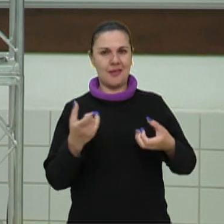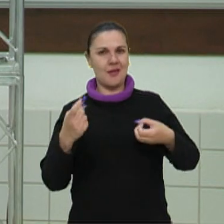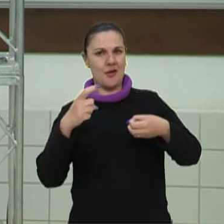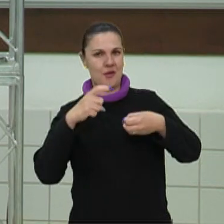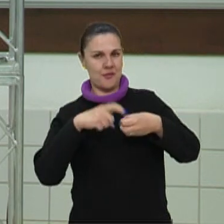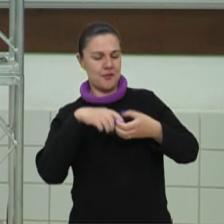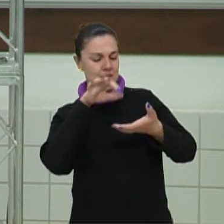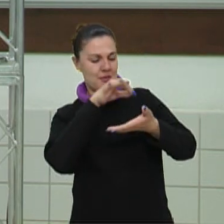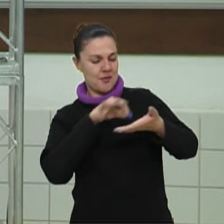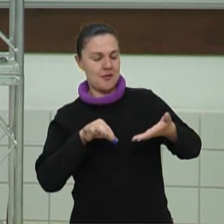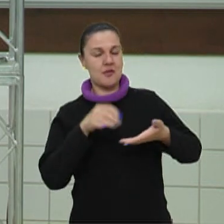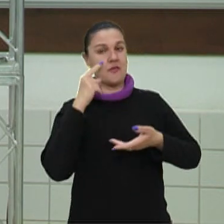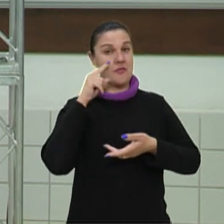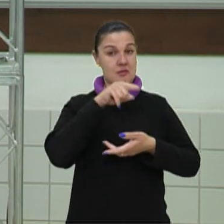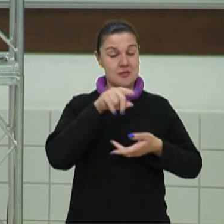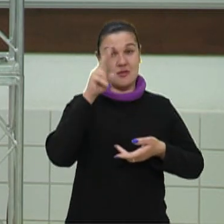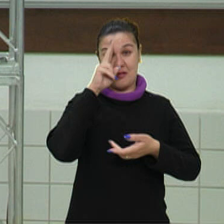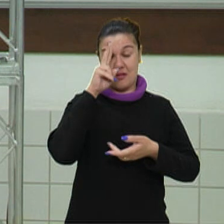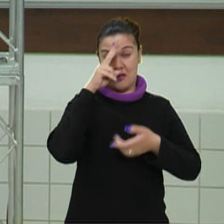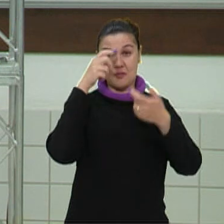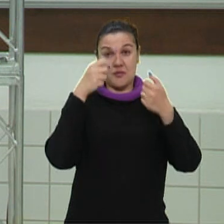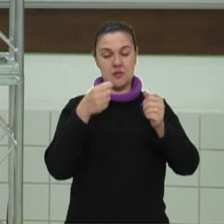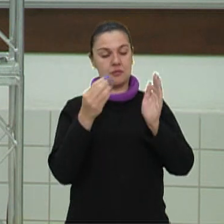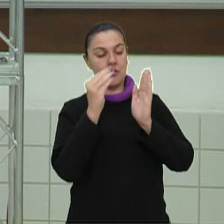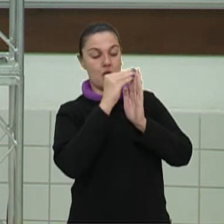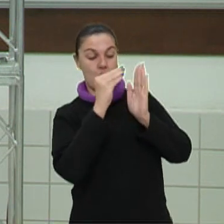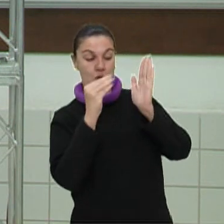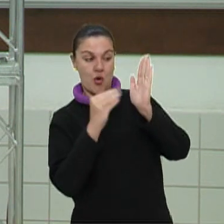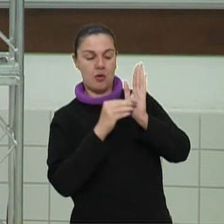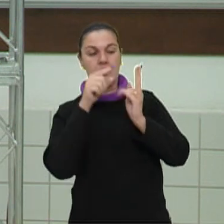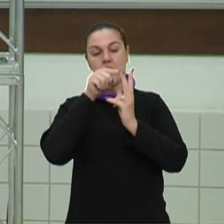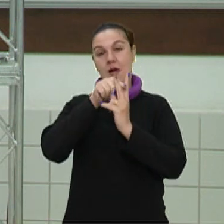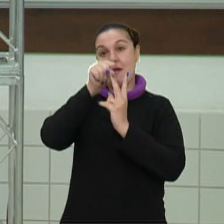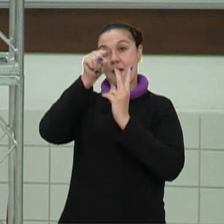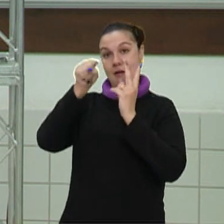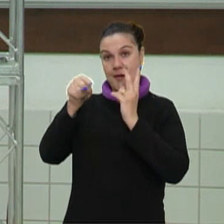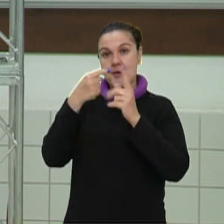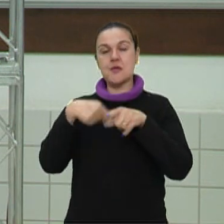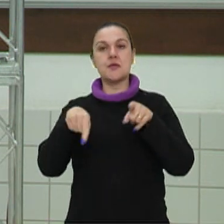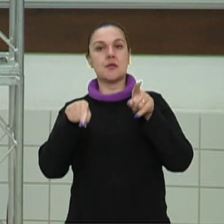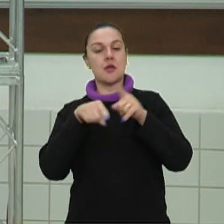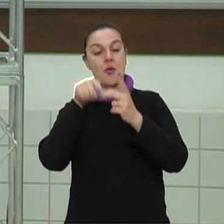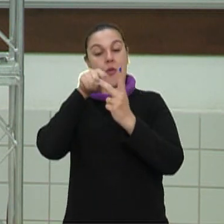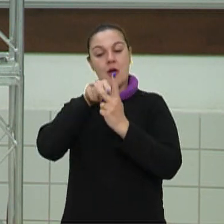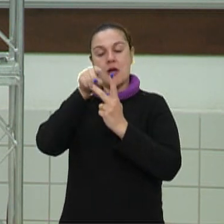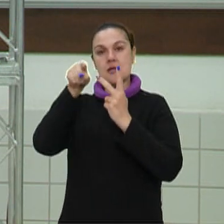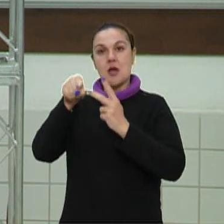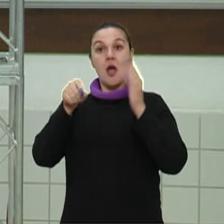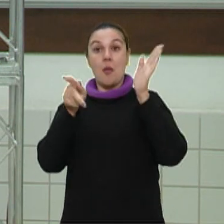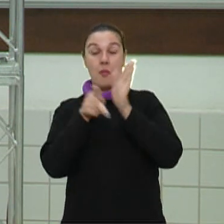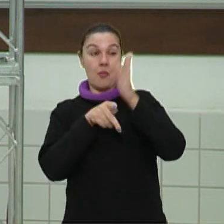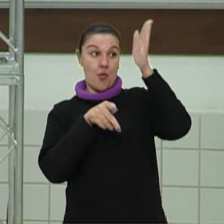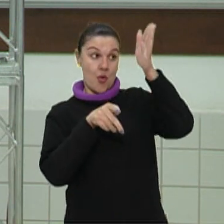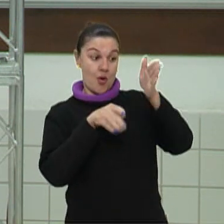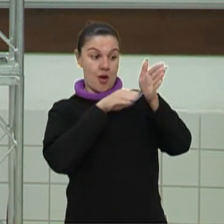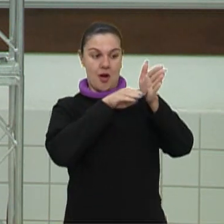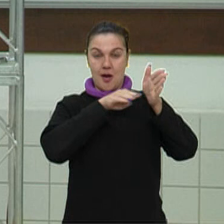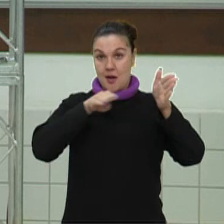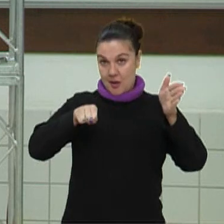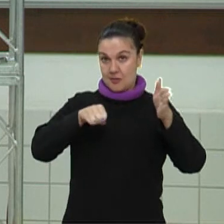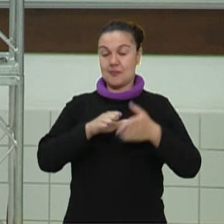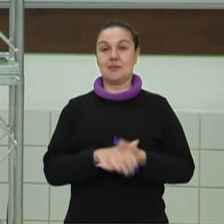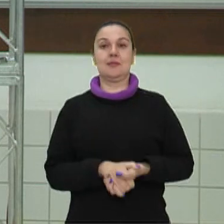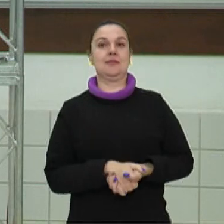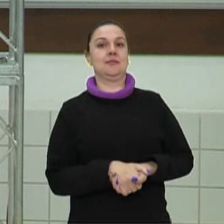Voltando para a nossa correção, lembre-se, você tem que determinar as raízes da equação e essas raízes vão ser os lados do retângulo, ok? Vão ser as